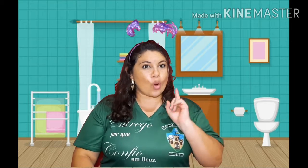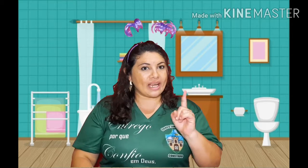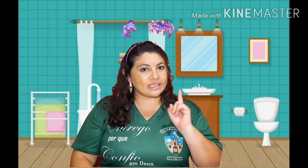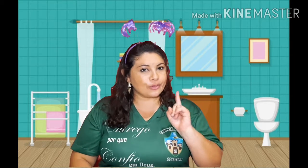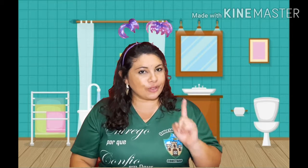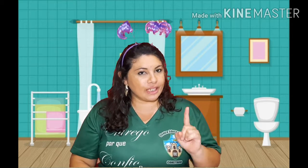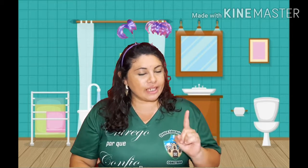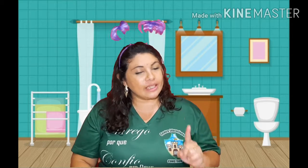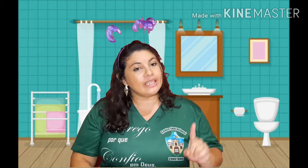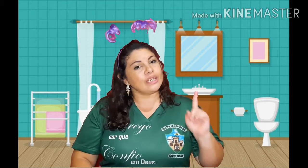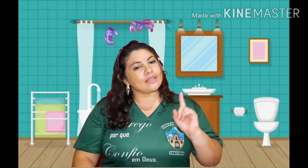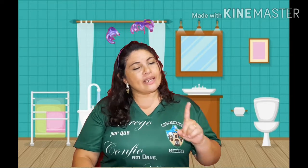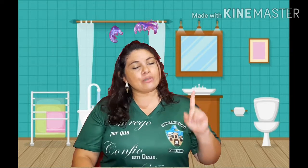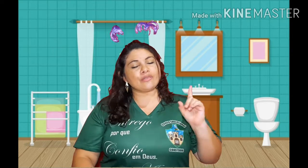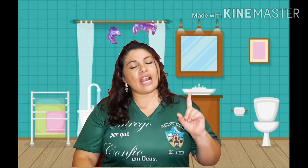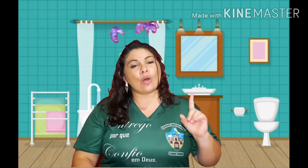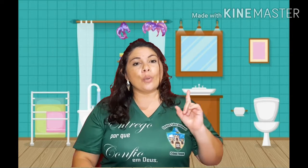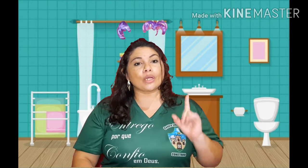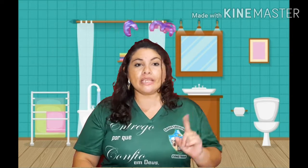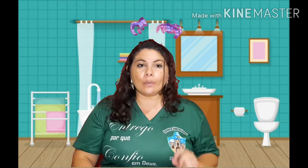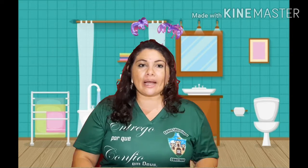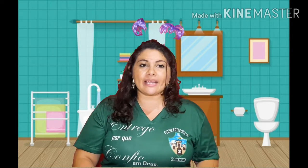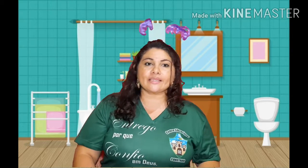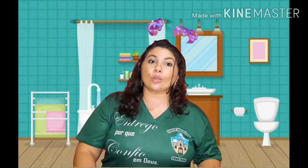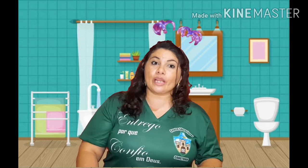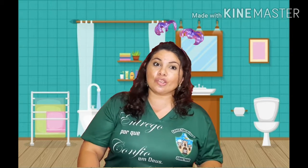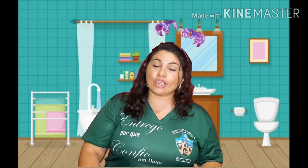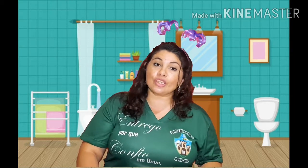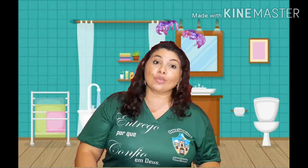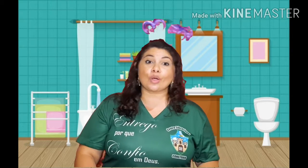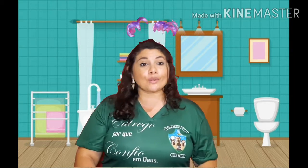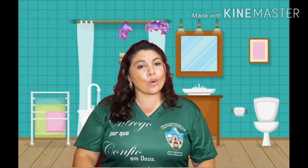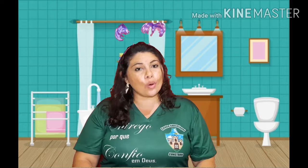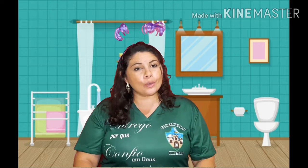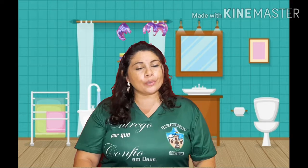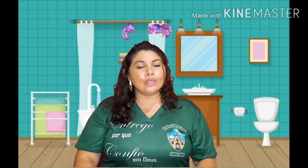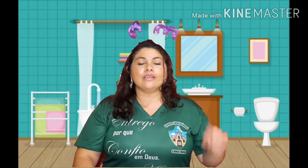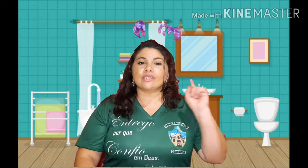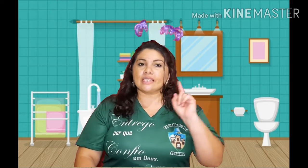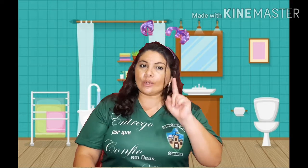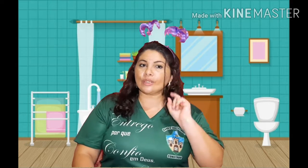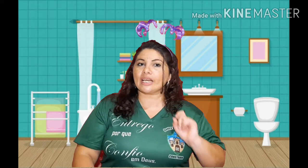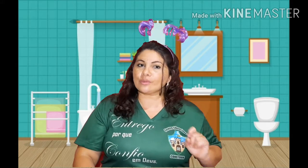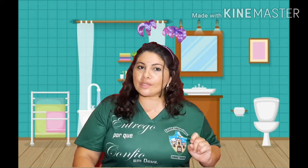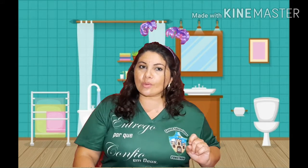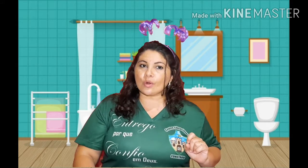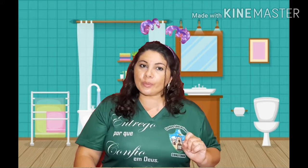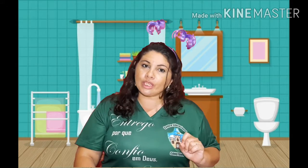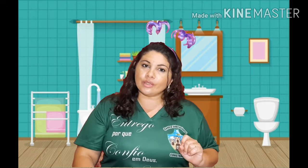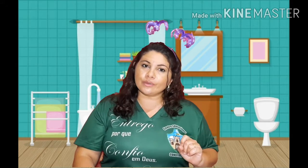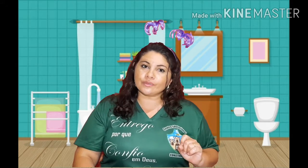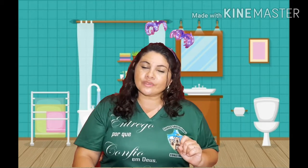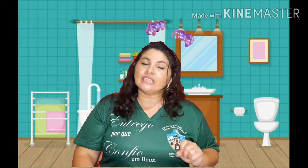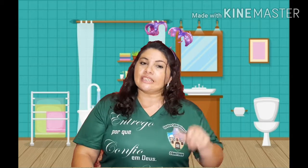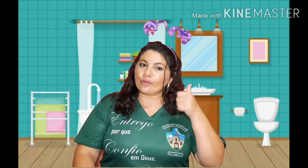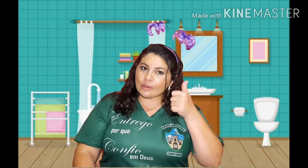Hoje é quarta-feira e nós iremos falar um pouquinho mais sobre a higiene do nosso corpo. Você tem cuidado do seu